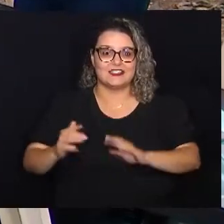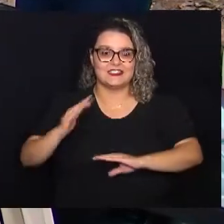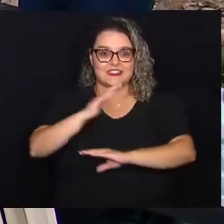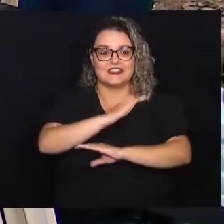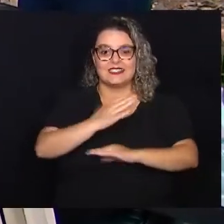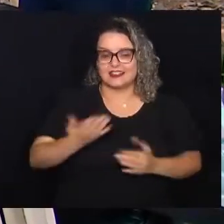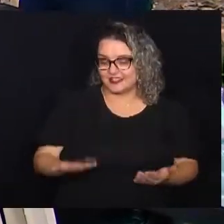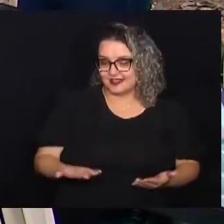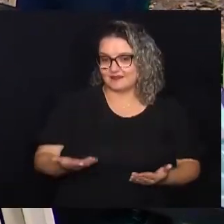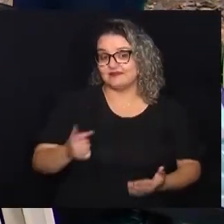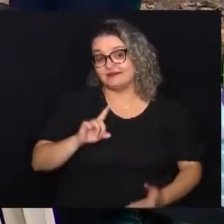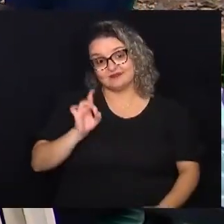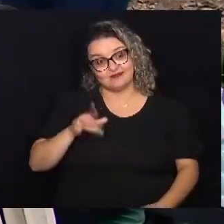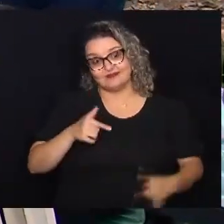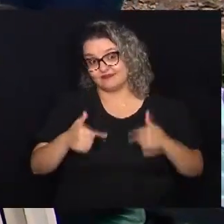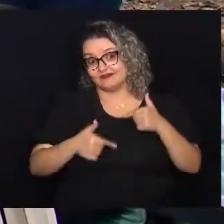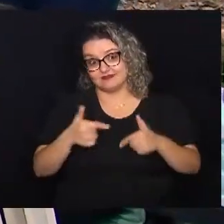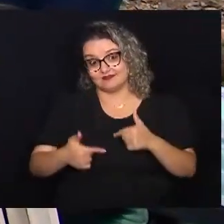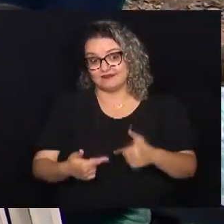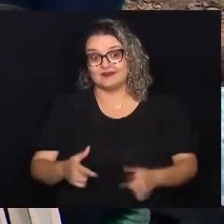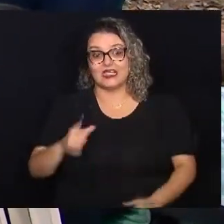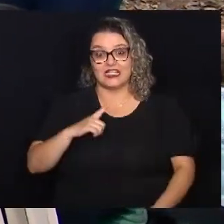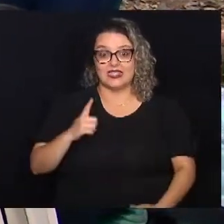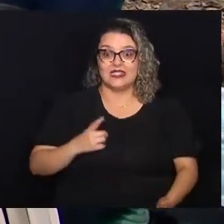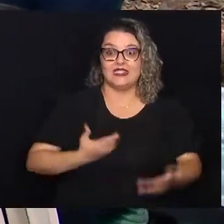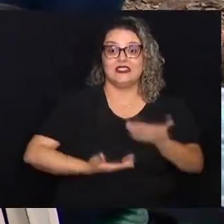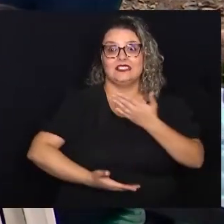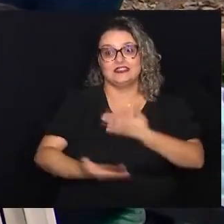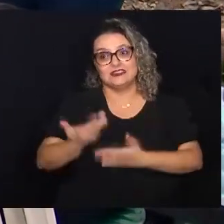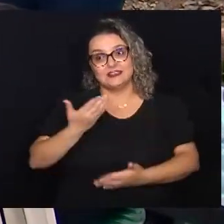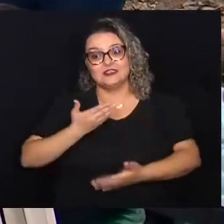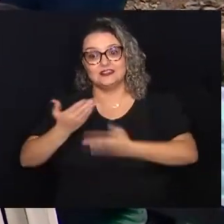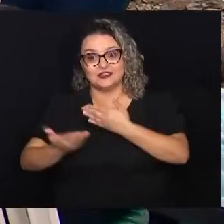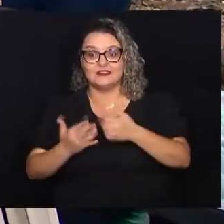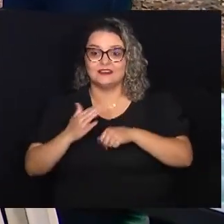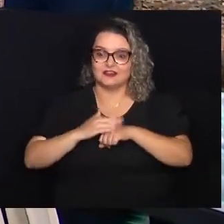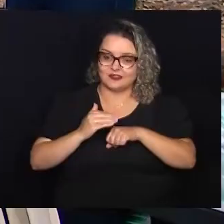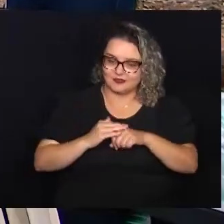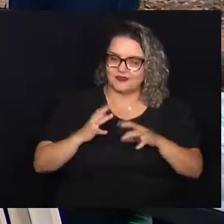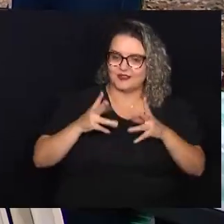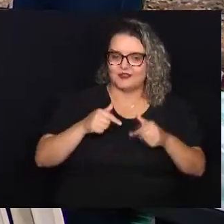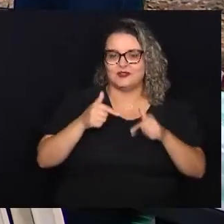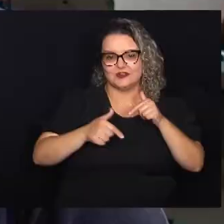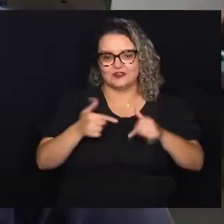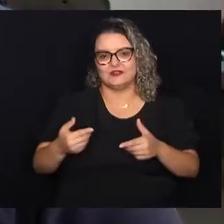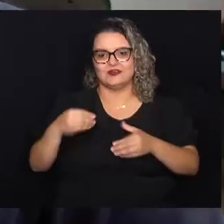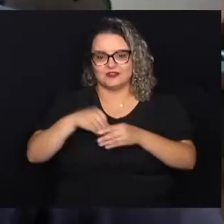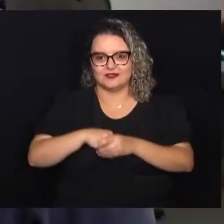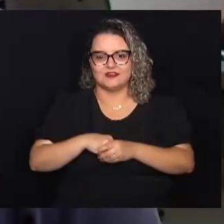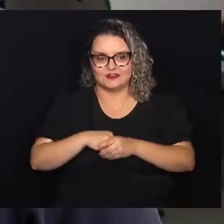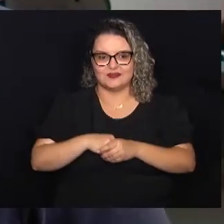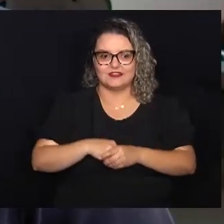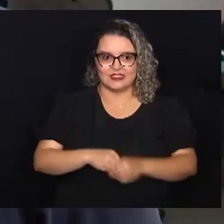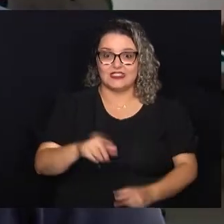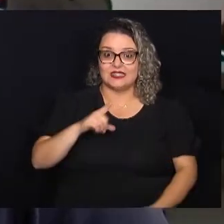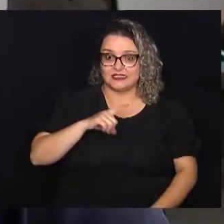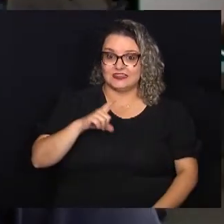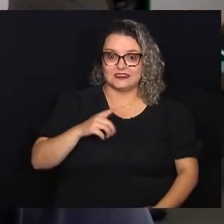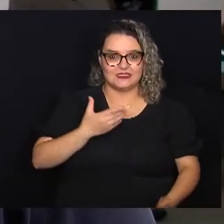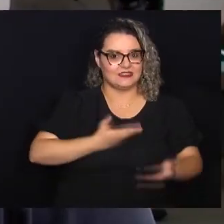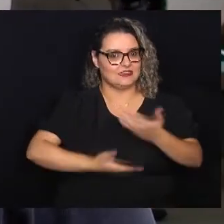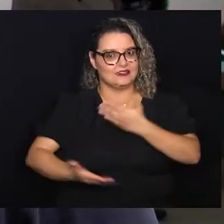Câmara não é só o trabalho, existe uma integração, existe um carinho por todos que trabalham aqui. Ainda a gente tem aqui